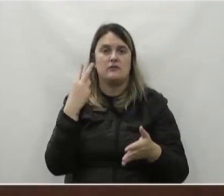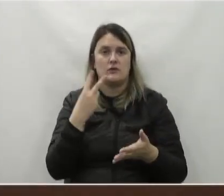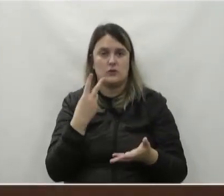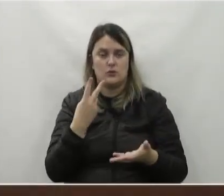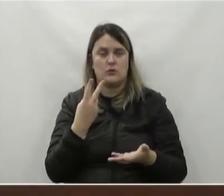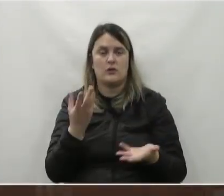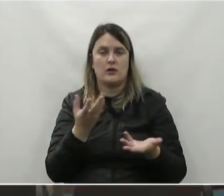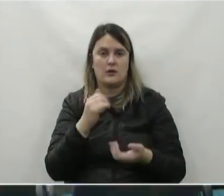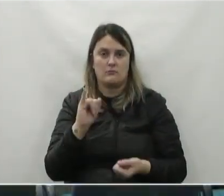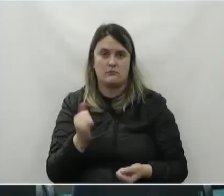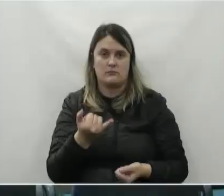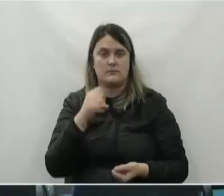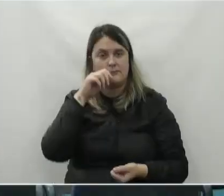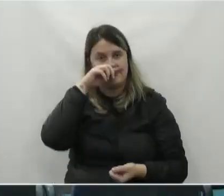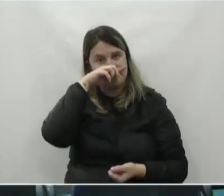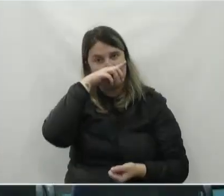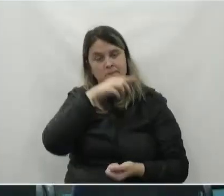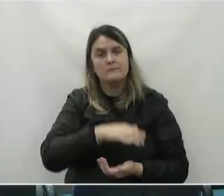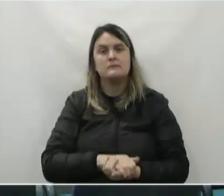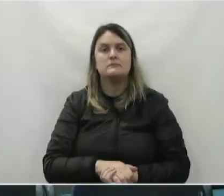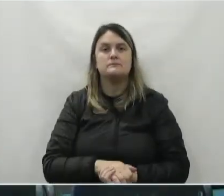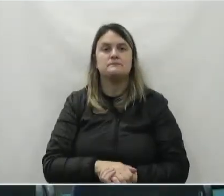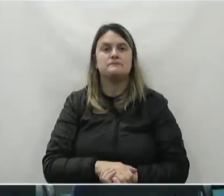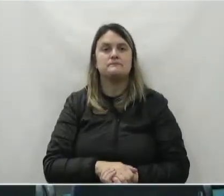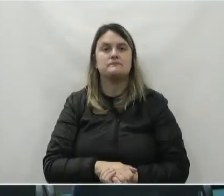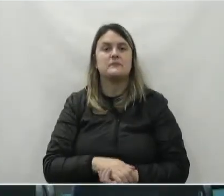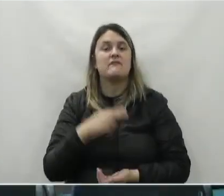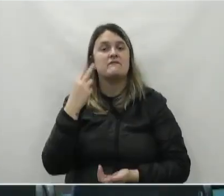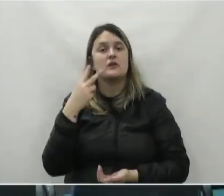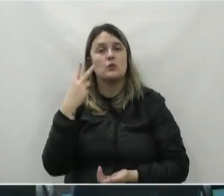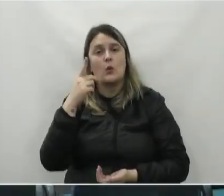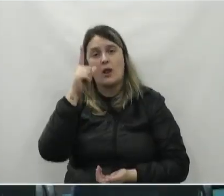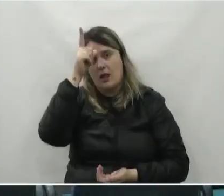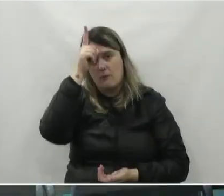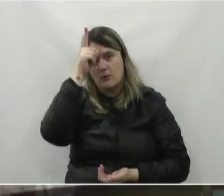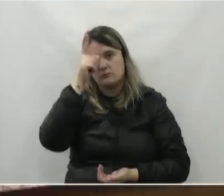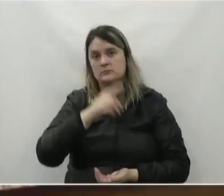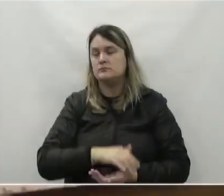desejarem fazer uso dela. Com a palavra, vereador Alemão da Agropecuária.